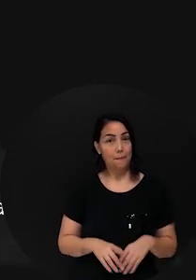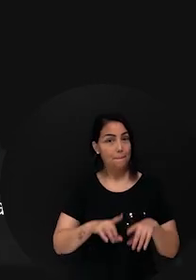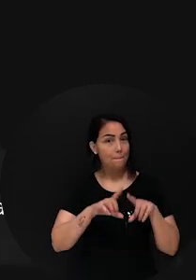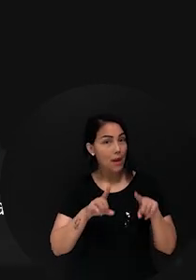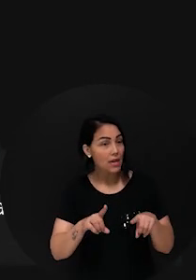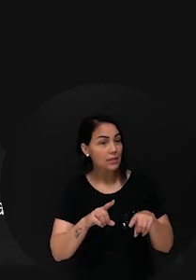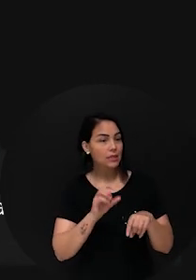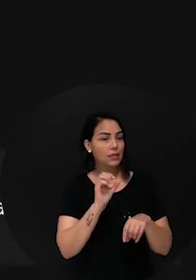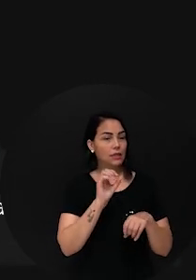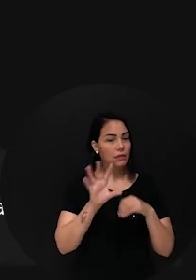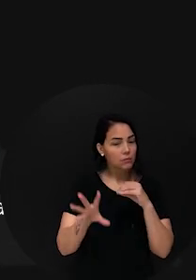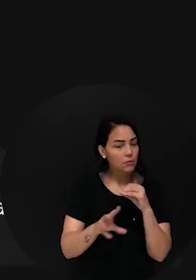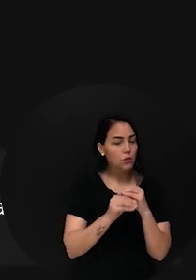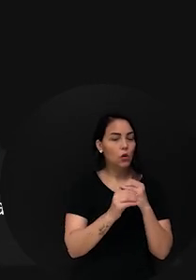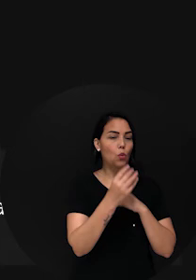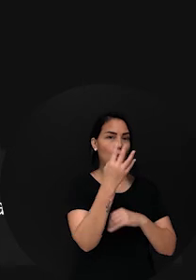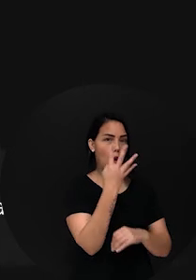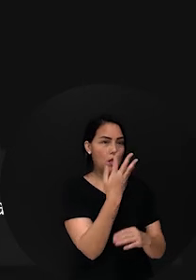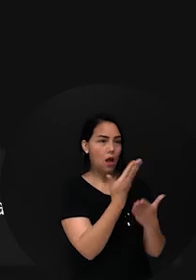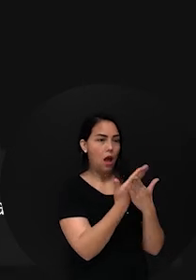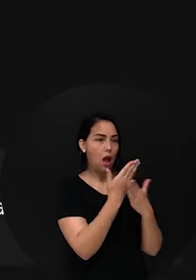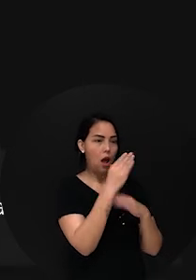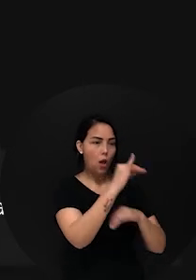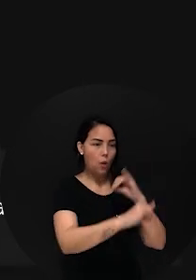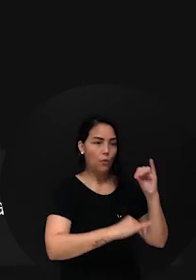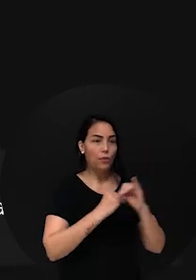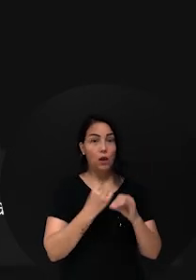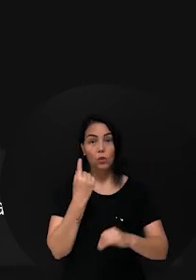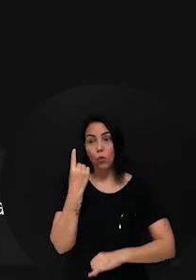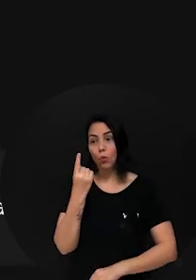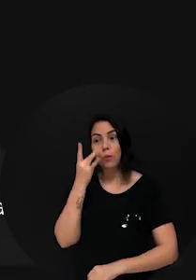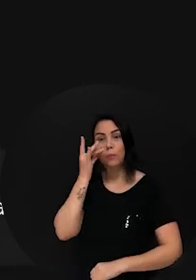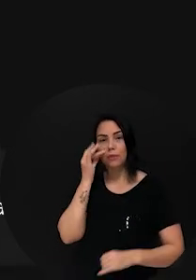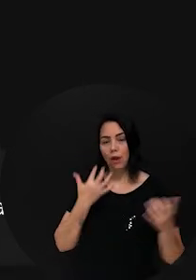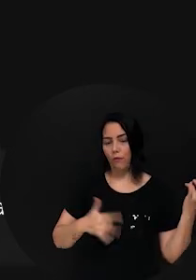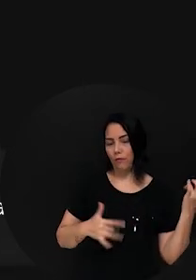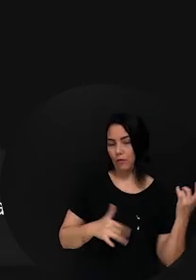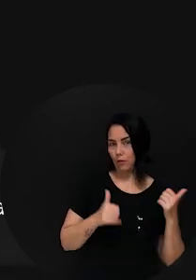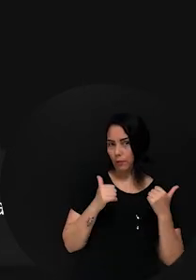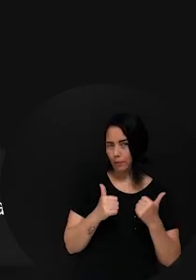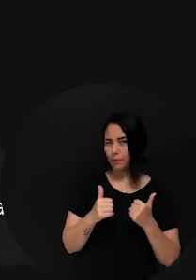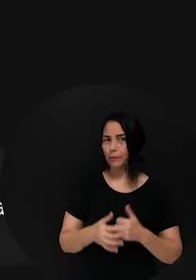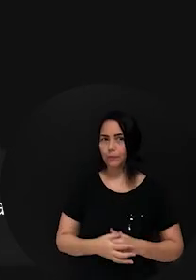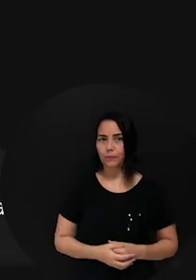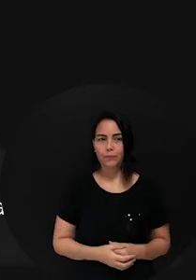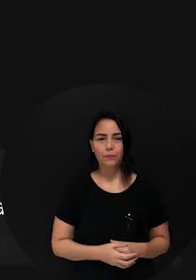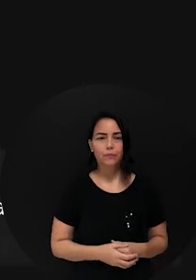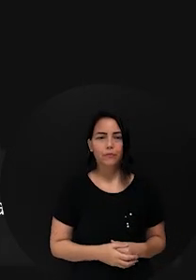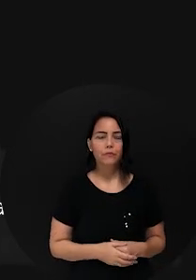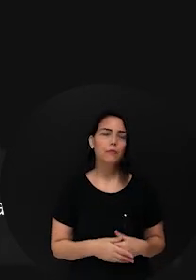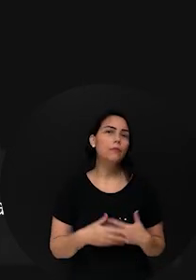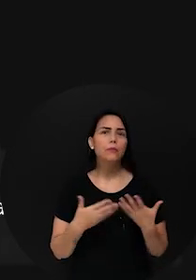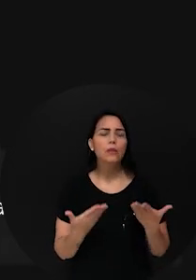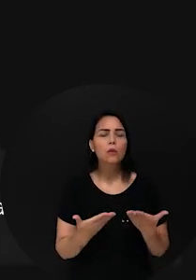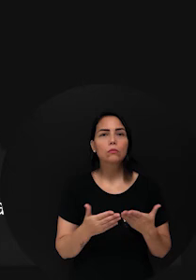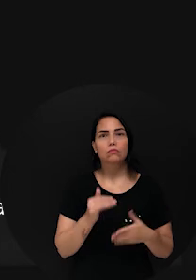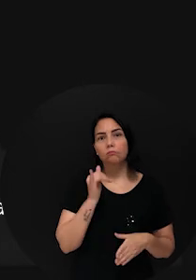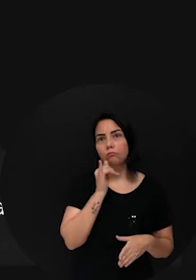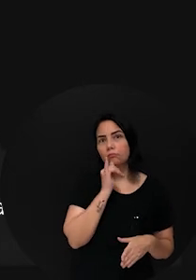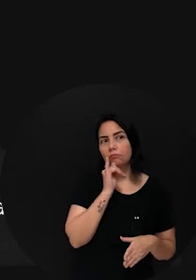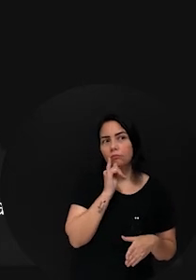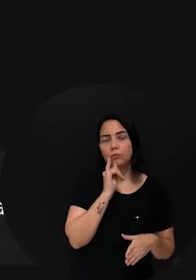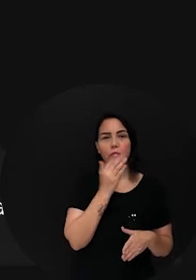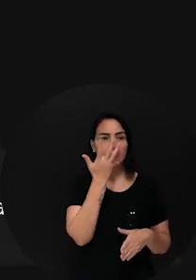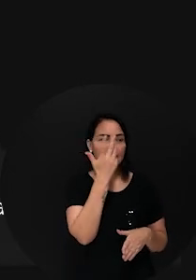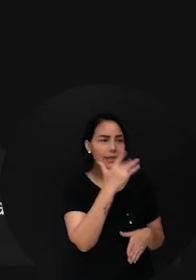A criança que entra na musicalização continua automaticamente. É possível, sim, que assim, ela atingindo os 10 anos de idade, no final do ano, a